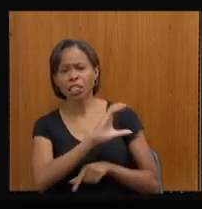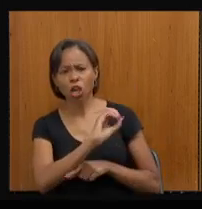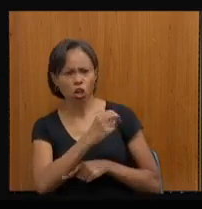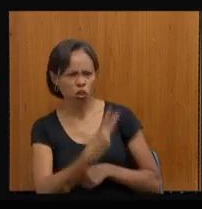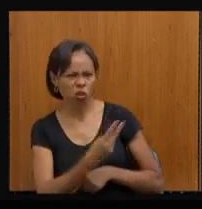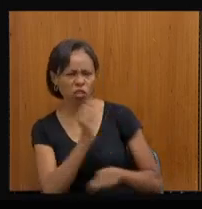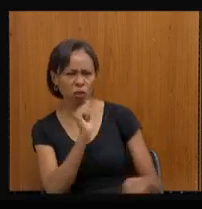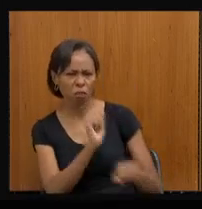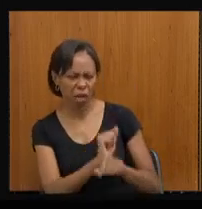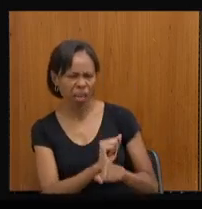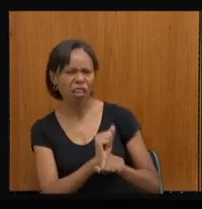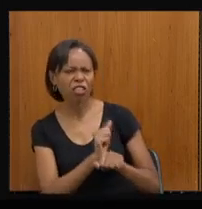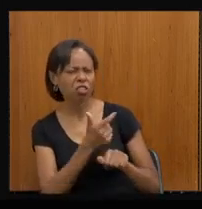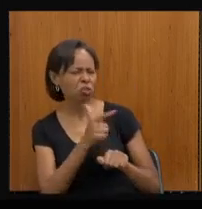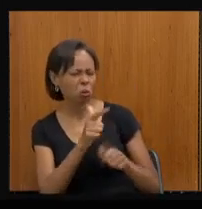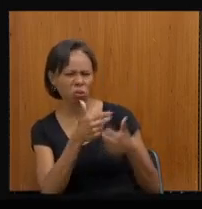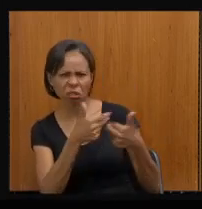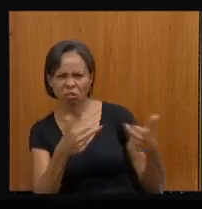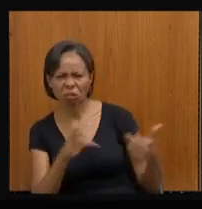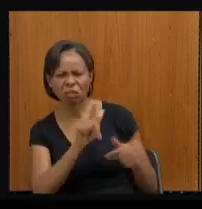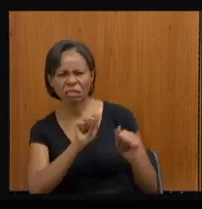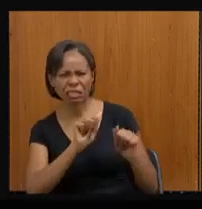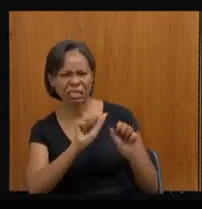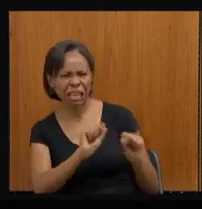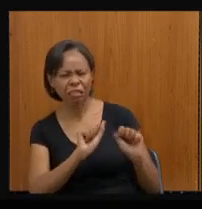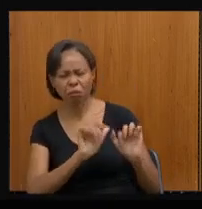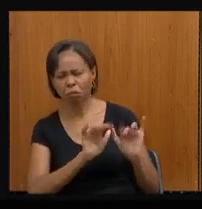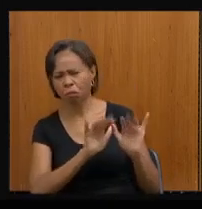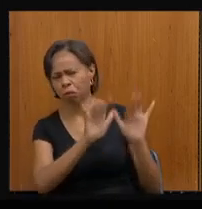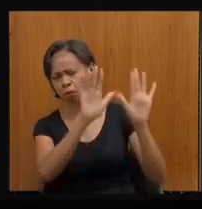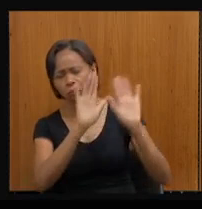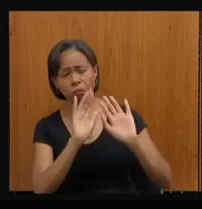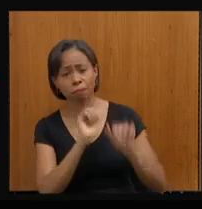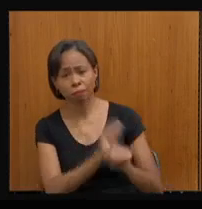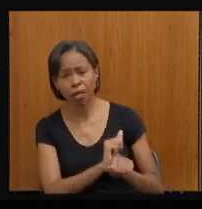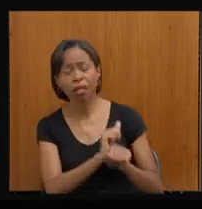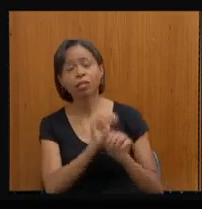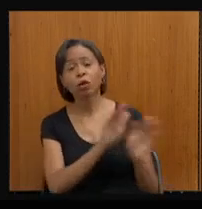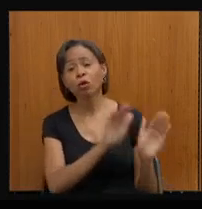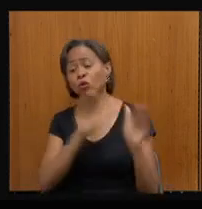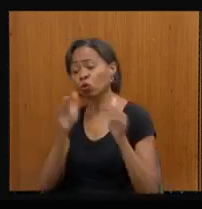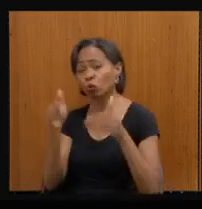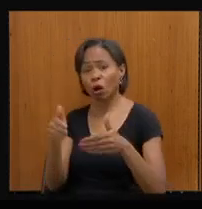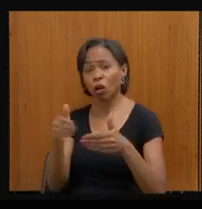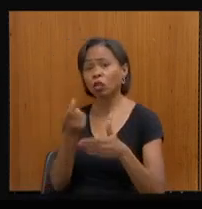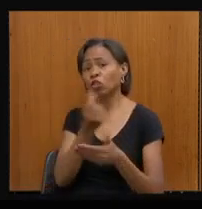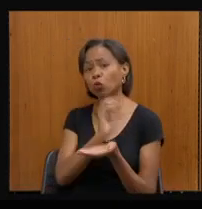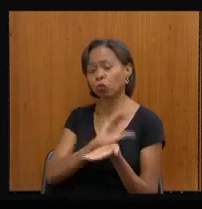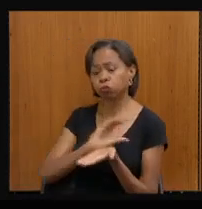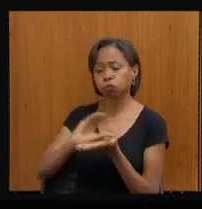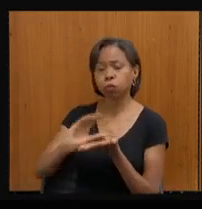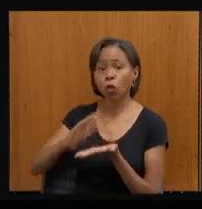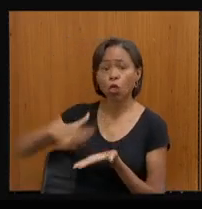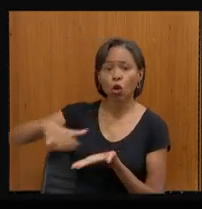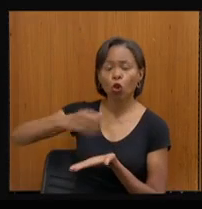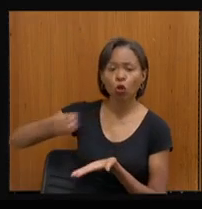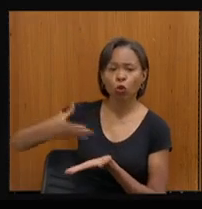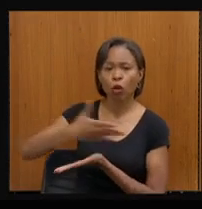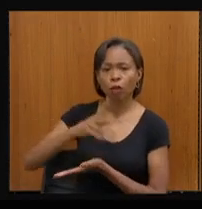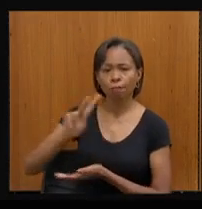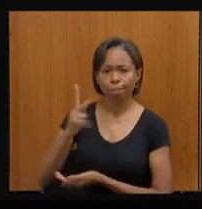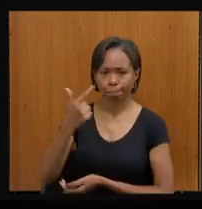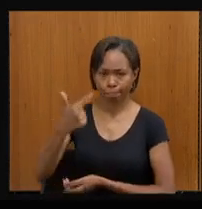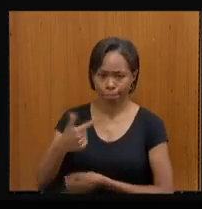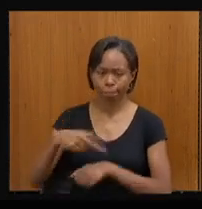todas as atividades em 12 de gases-estufa direciona os seus capitais para o gol do mercado de